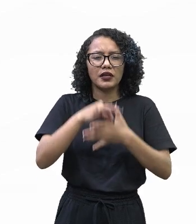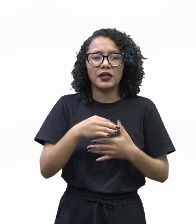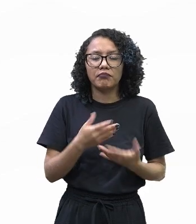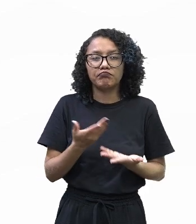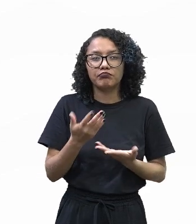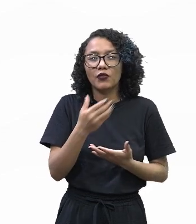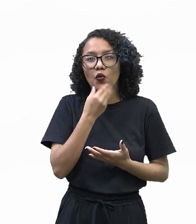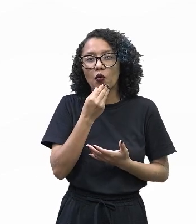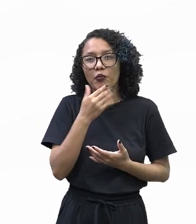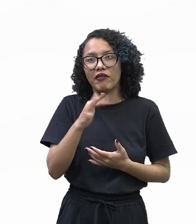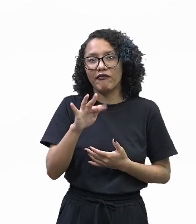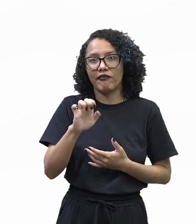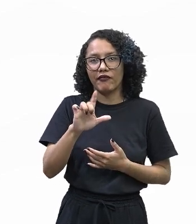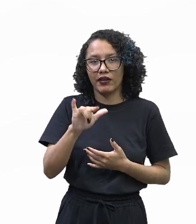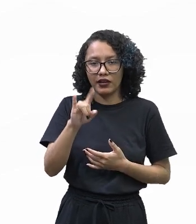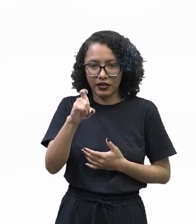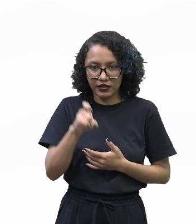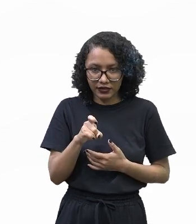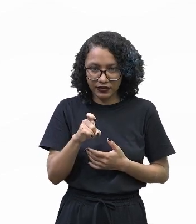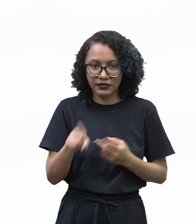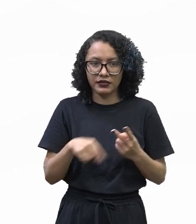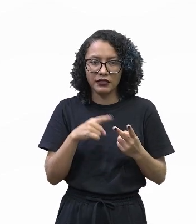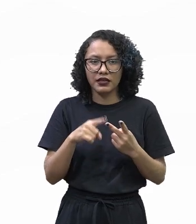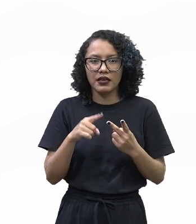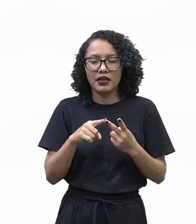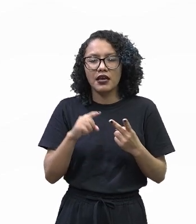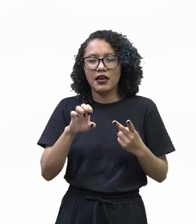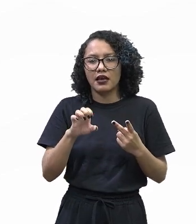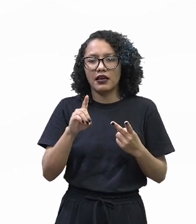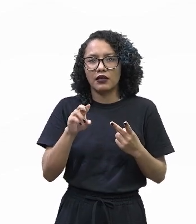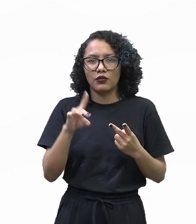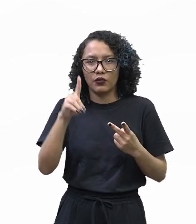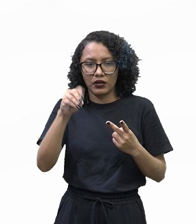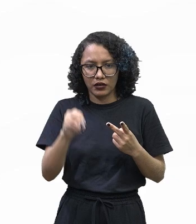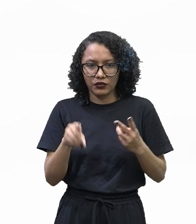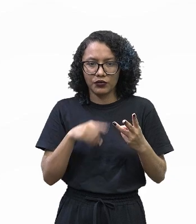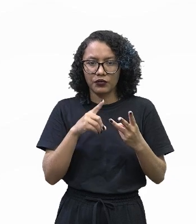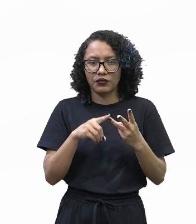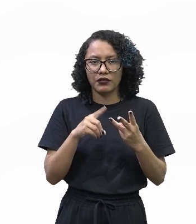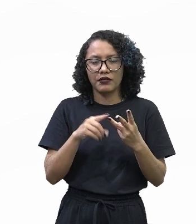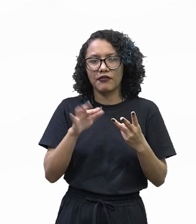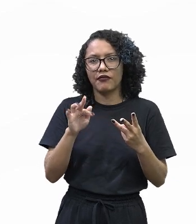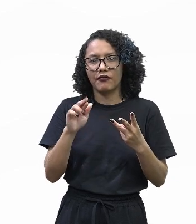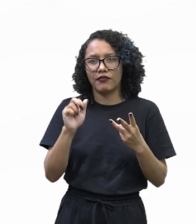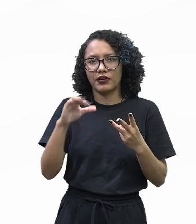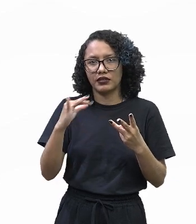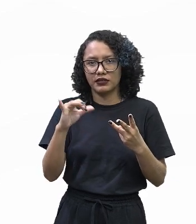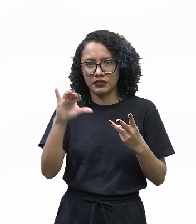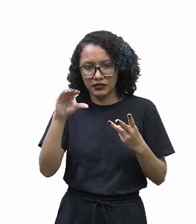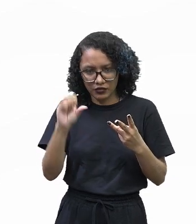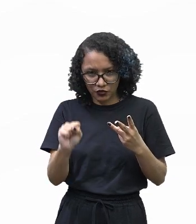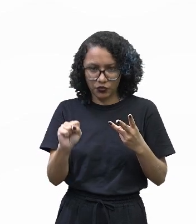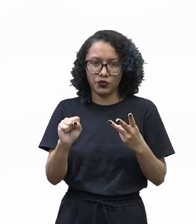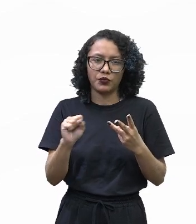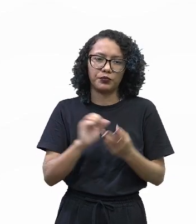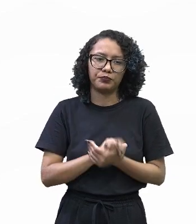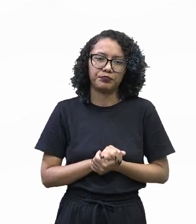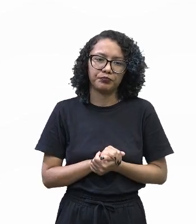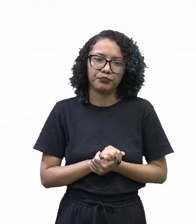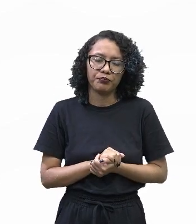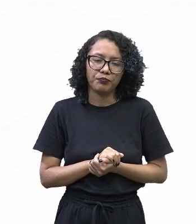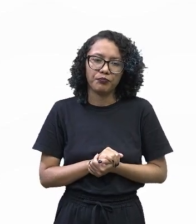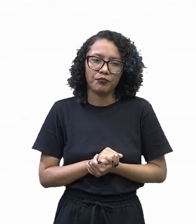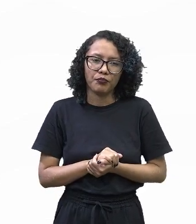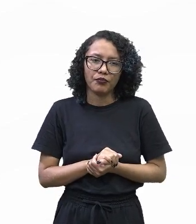Clemente Malcher, Eduardo Angelim e Francisco Vinagre. Quem vai participar? Bom, essa é conhecida como uma